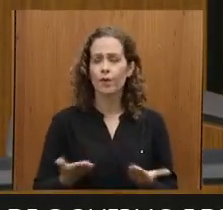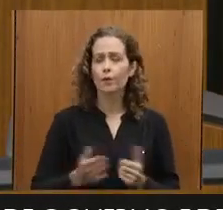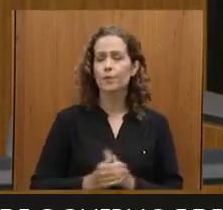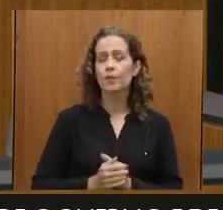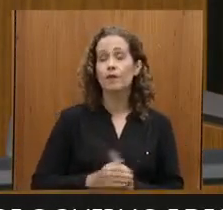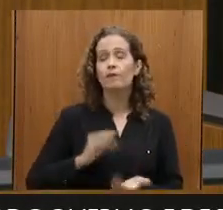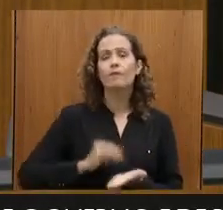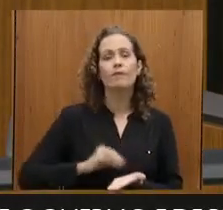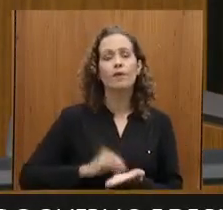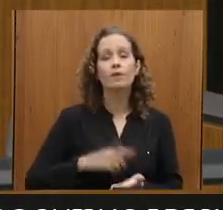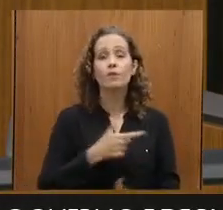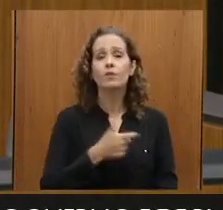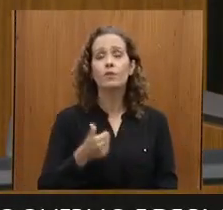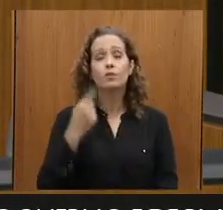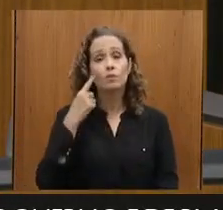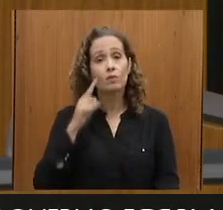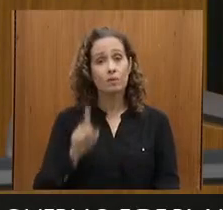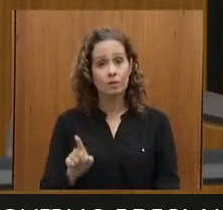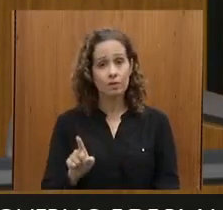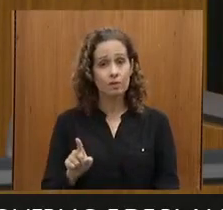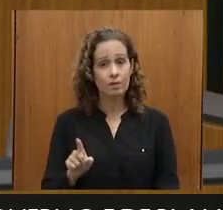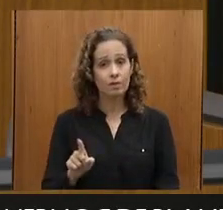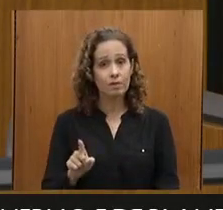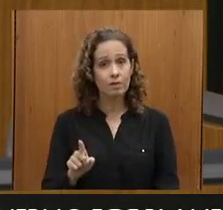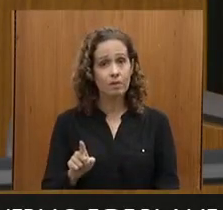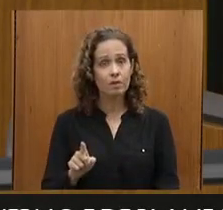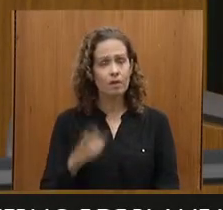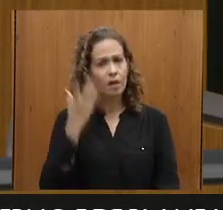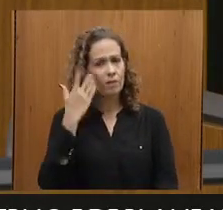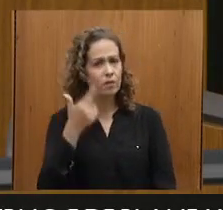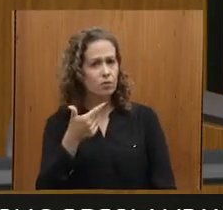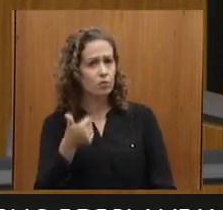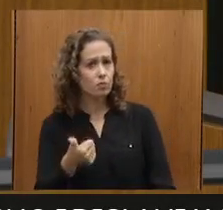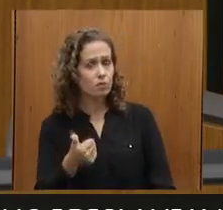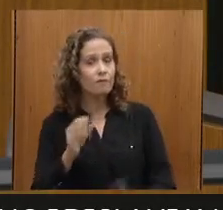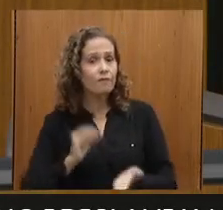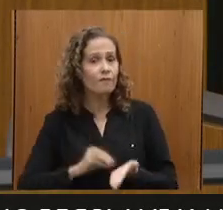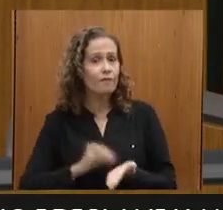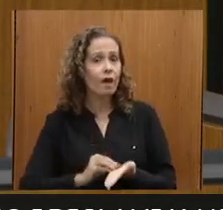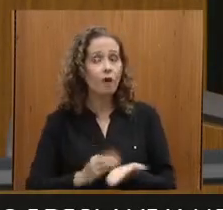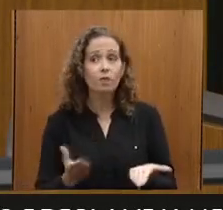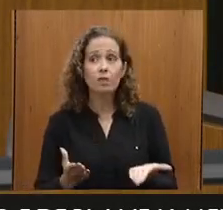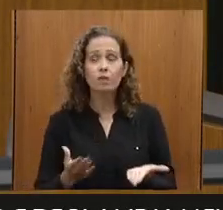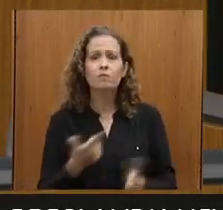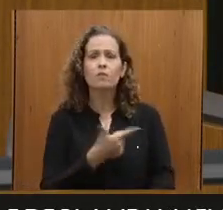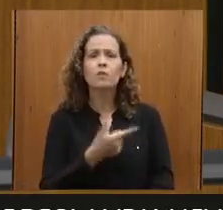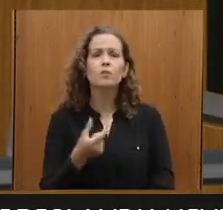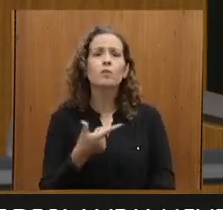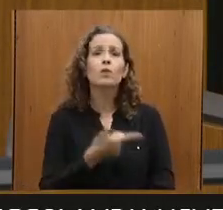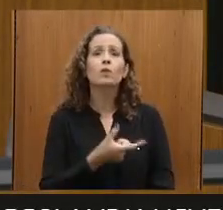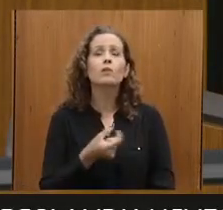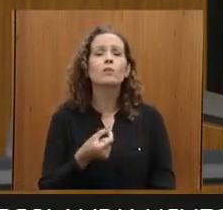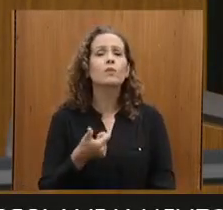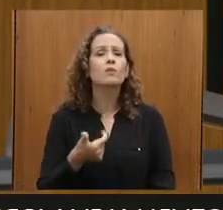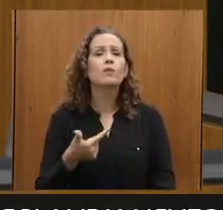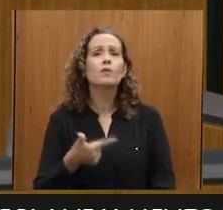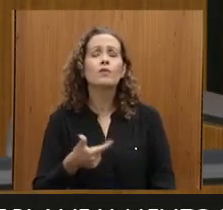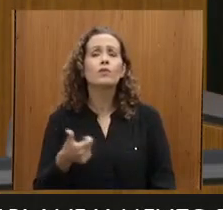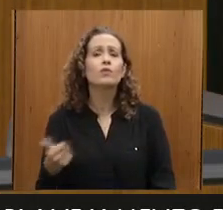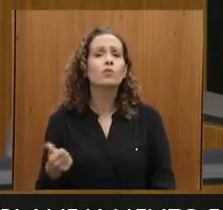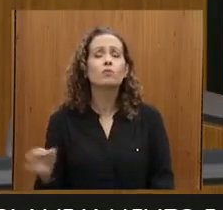faltam 21 dias, 21 dias, para terminar 2021. Vocês estão com 1 bi,